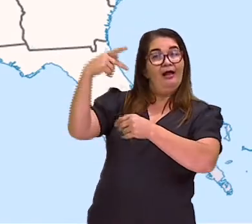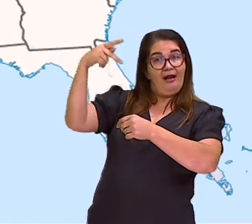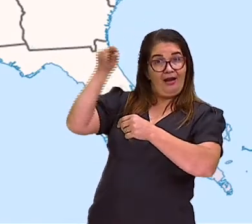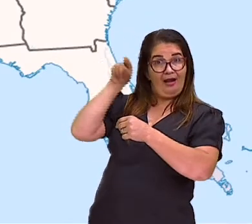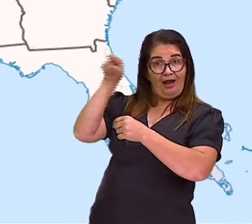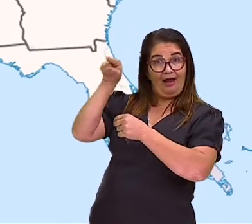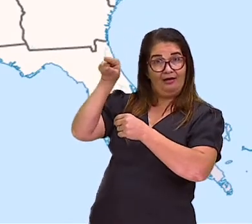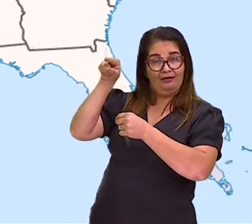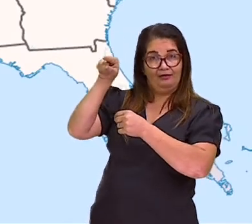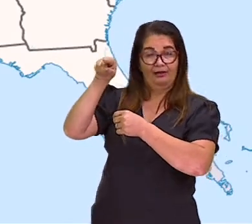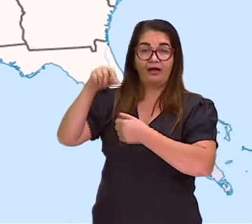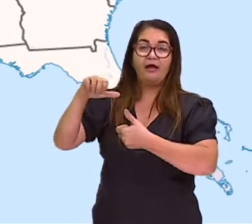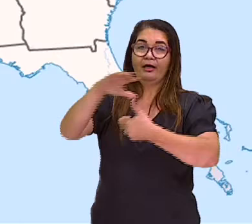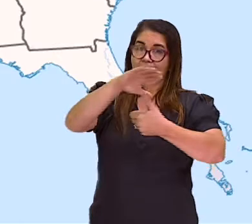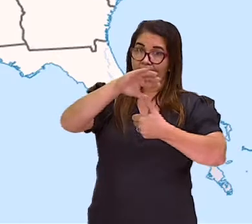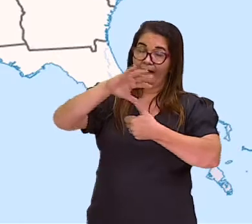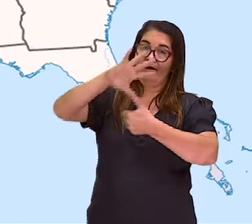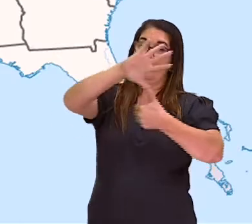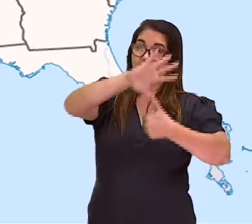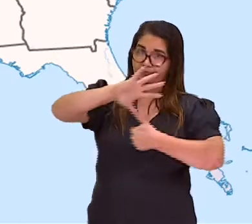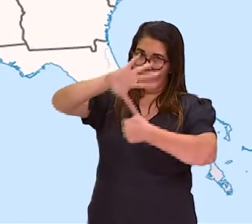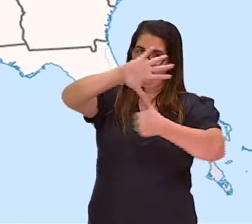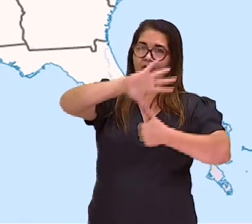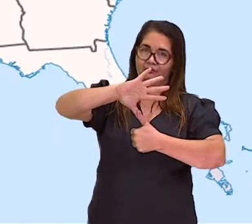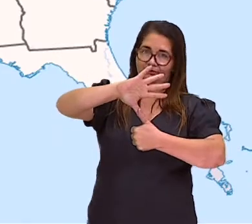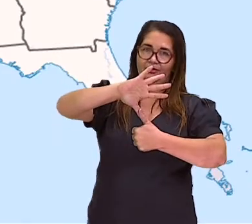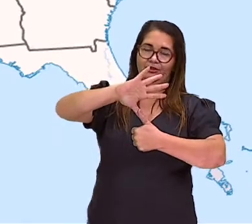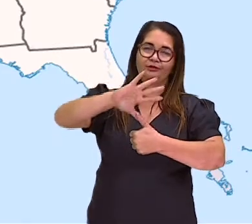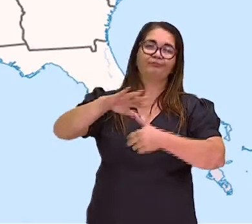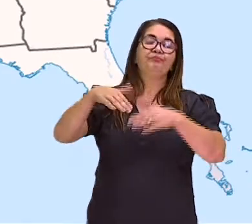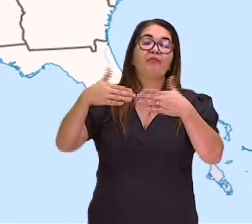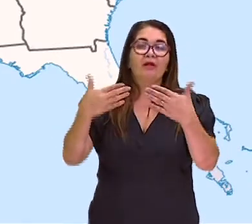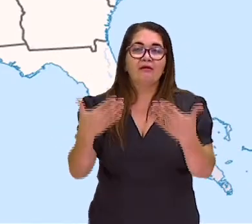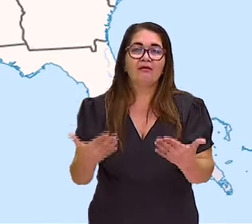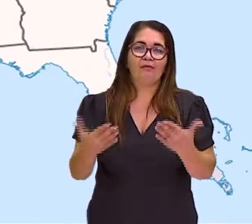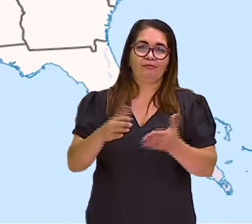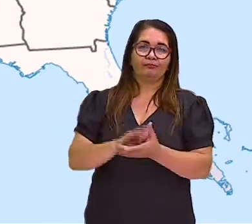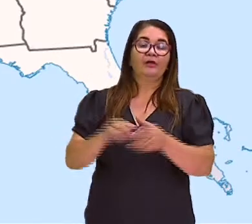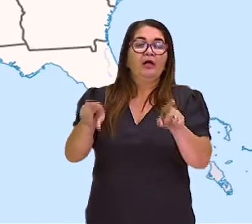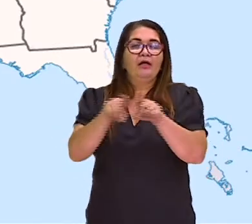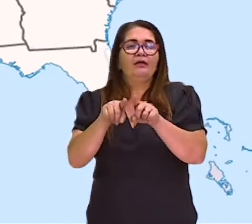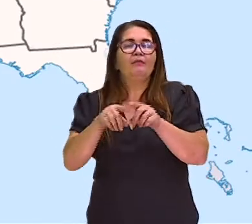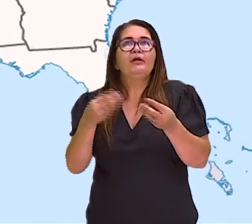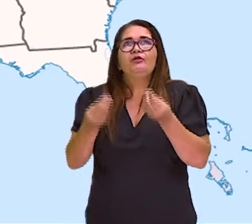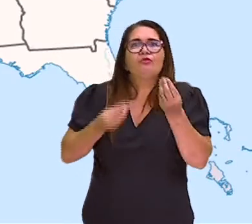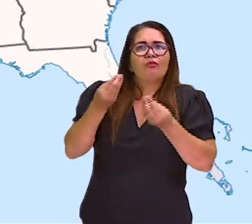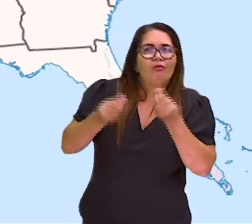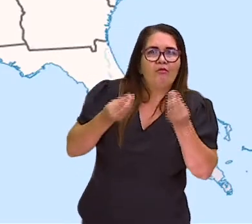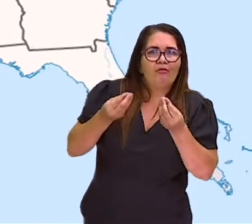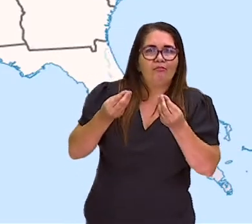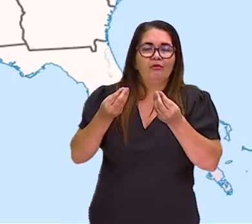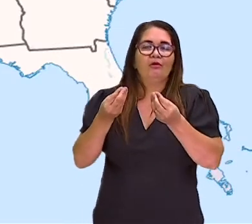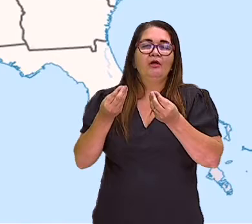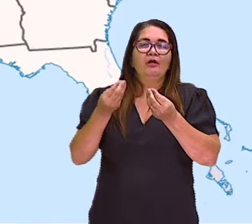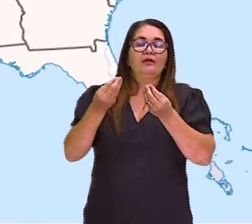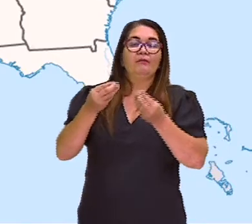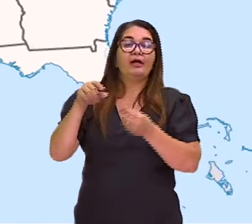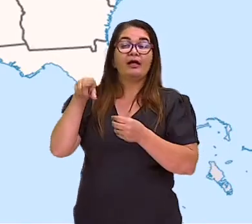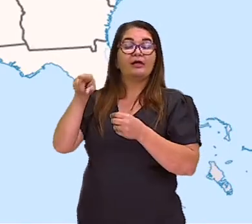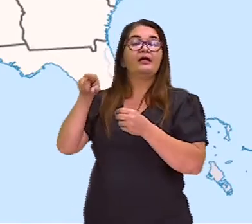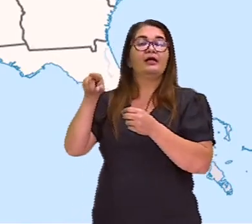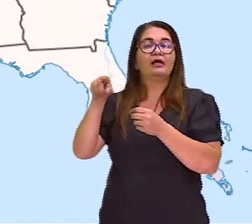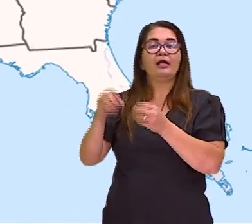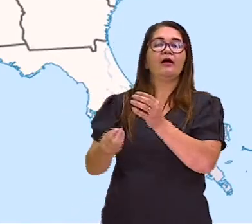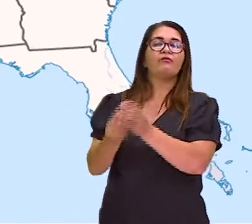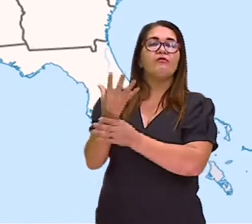e reinou sem casar, E ele chegou a fundar, então, essa